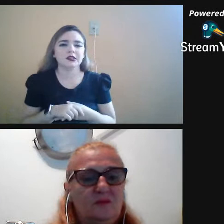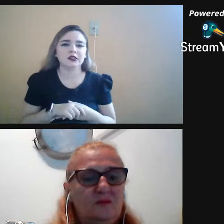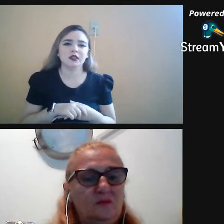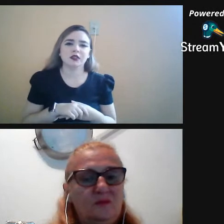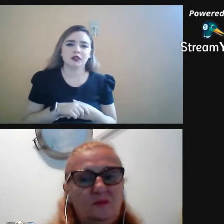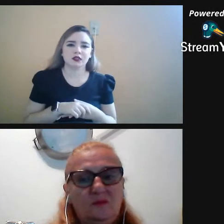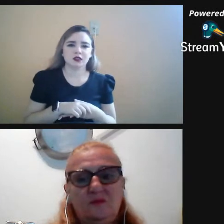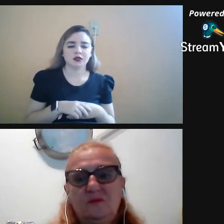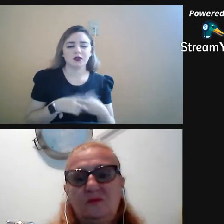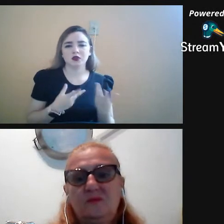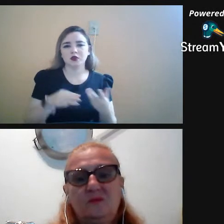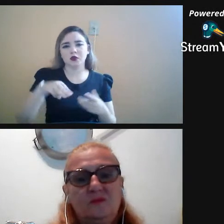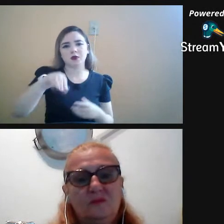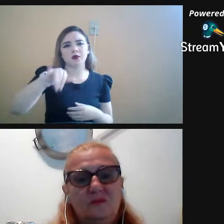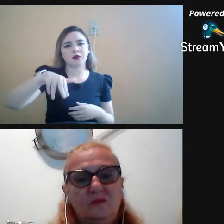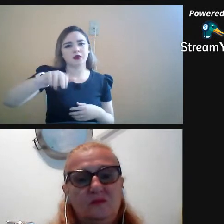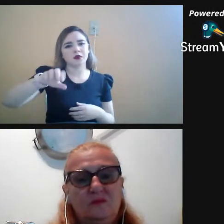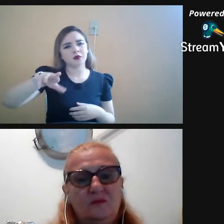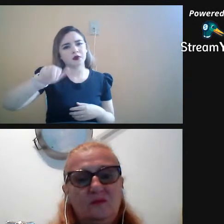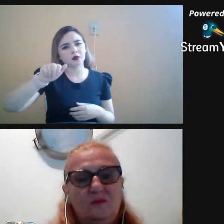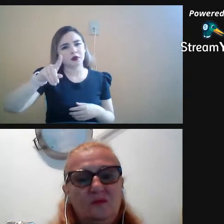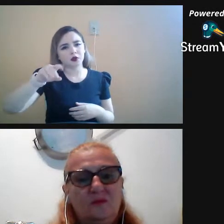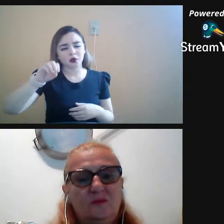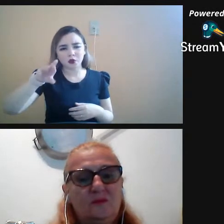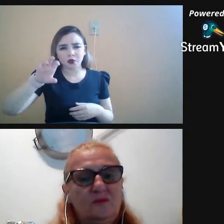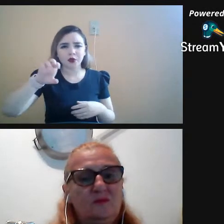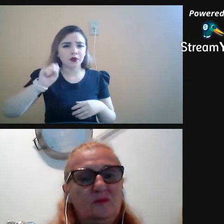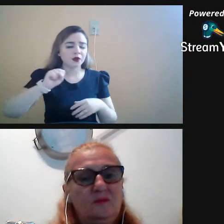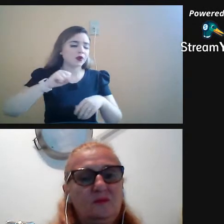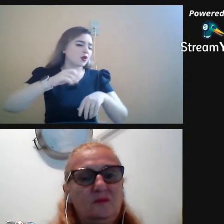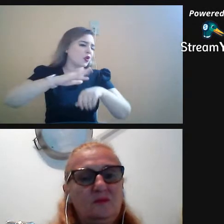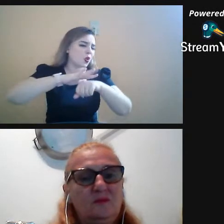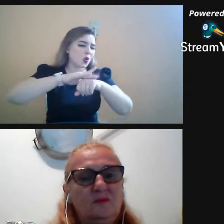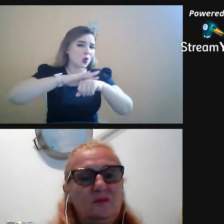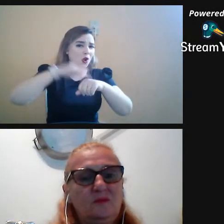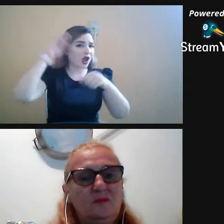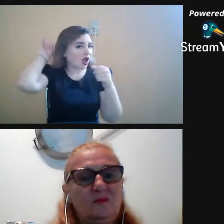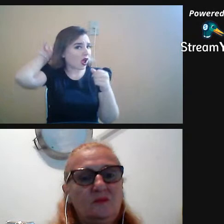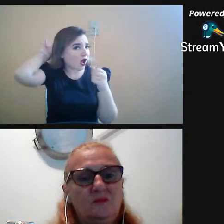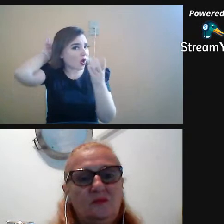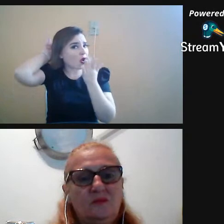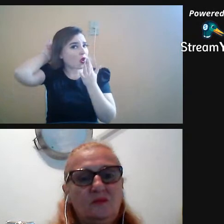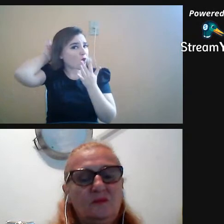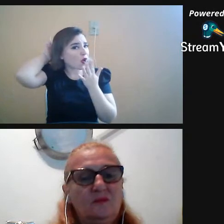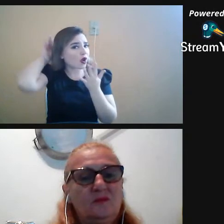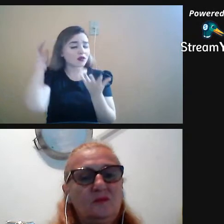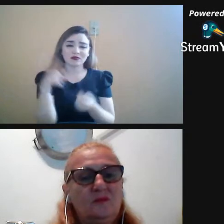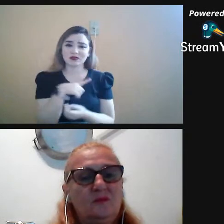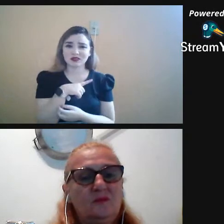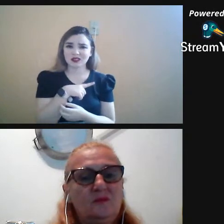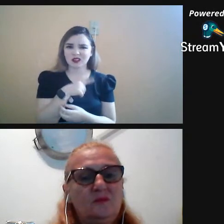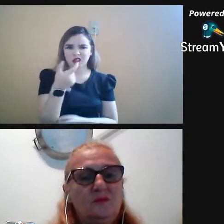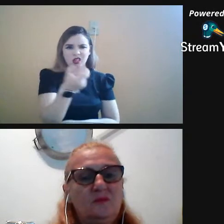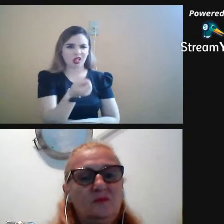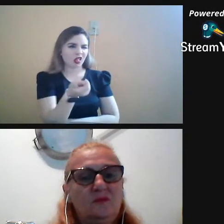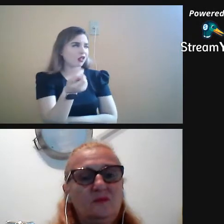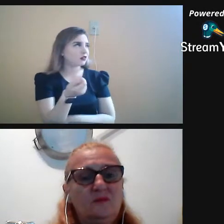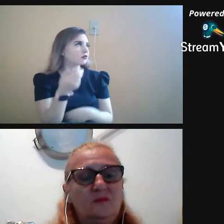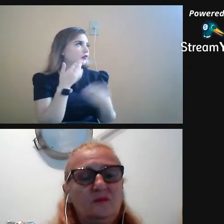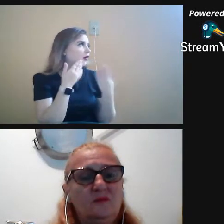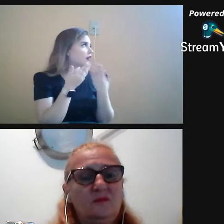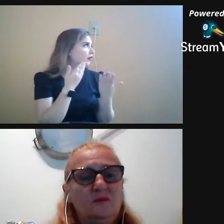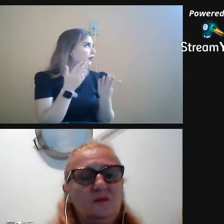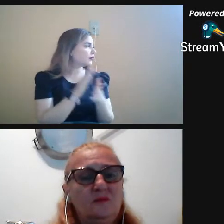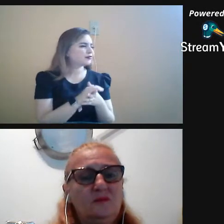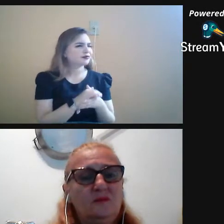dos mineradores, das doenças dos índios, tem gente que até desliga a televisão ou começa a conversar porque acha assim, é uma coisa